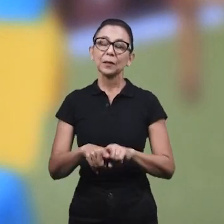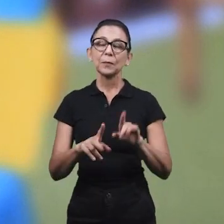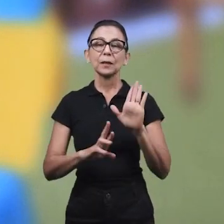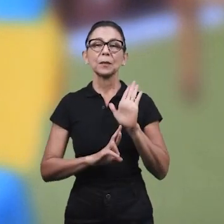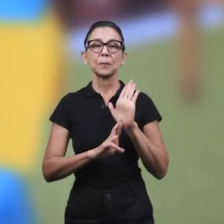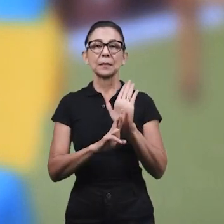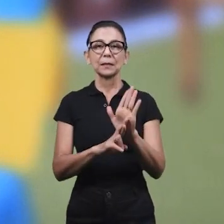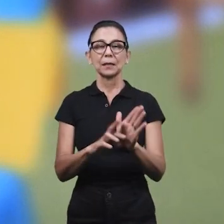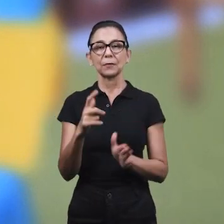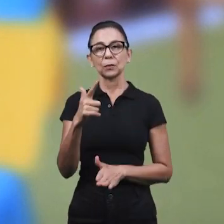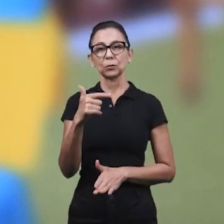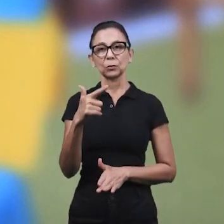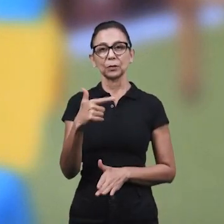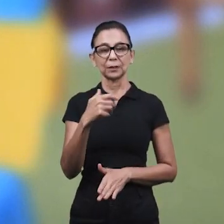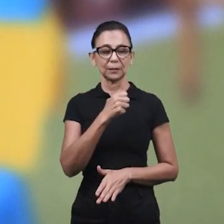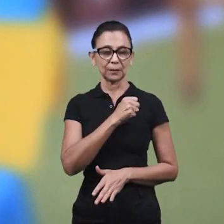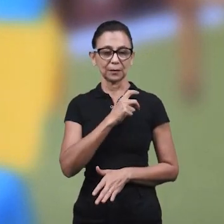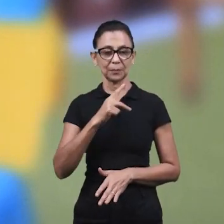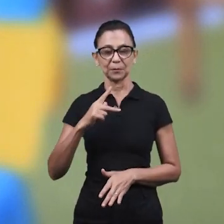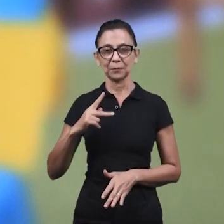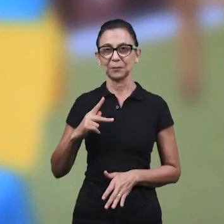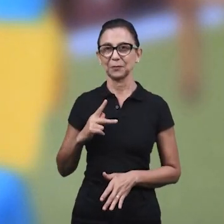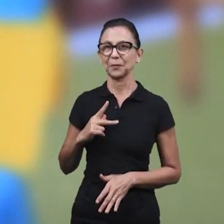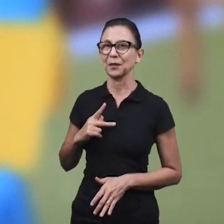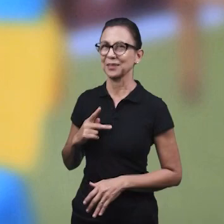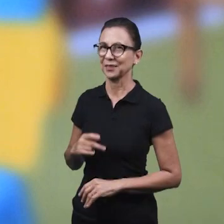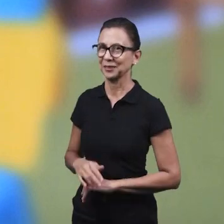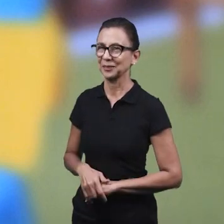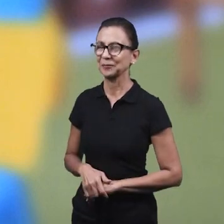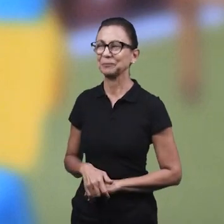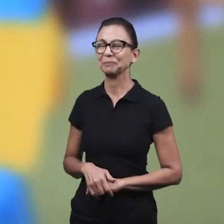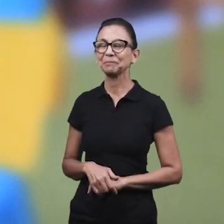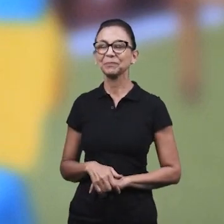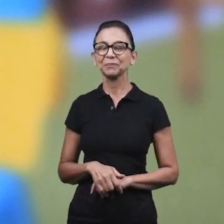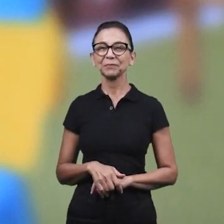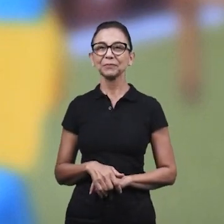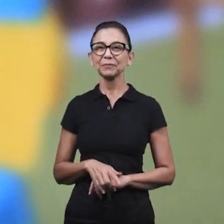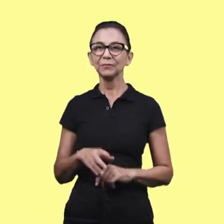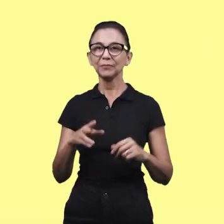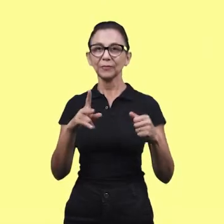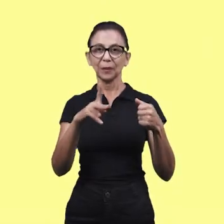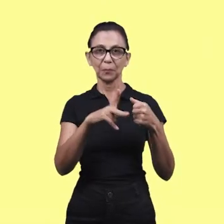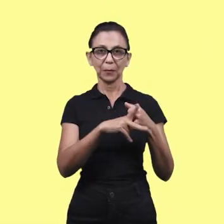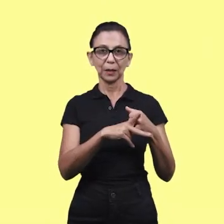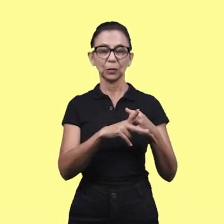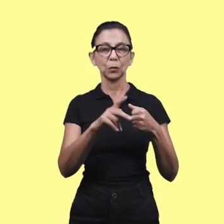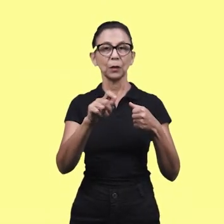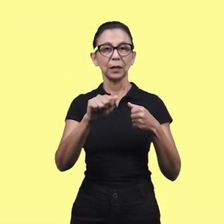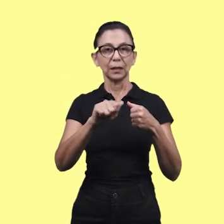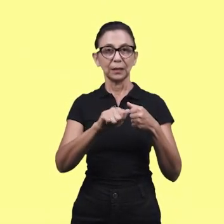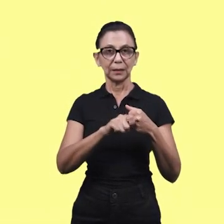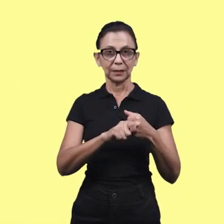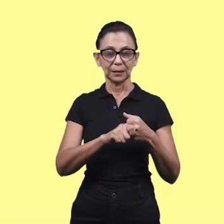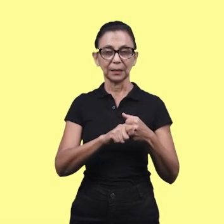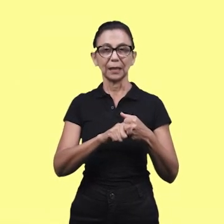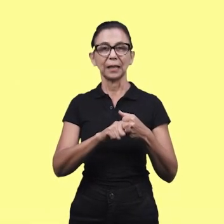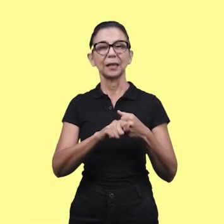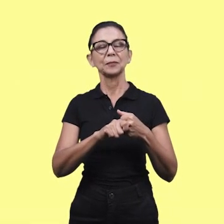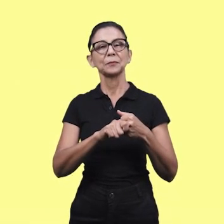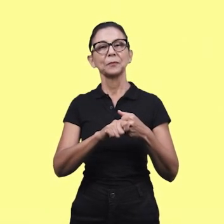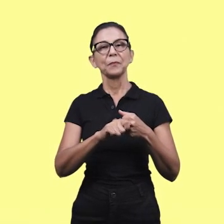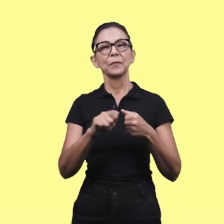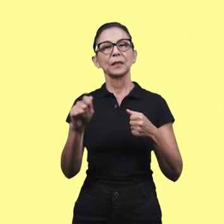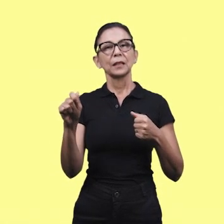as crianças intermediárias e adolescentes já estão lembrando de um louvor. Então nós vamos olhar ali, ó, Pedro, André,